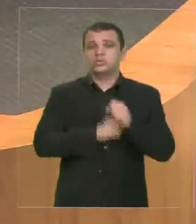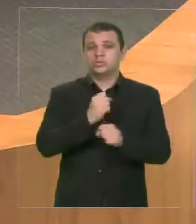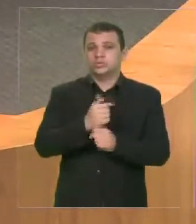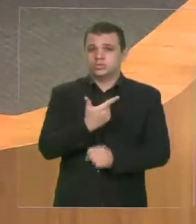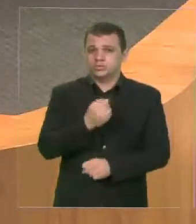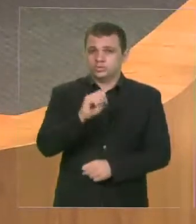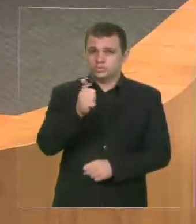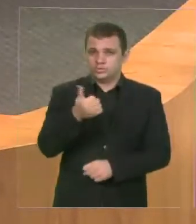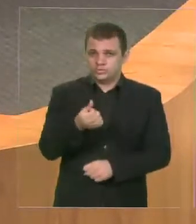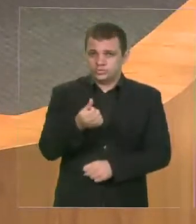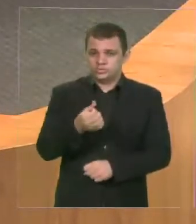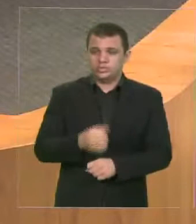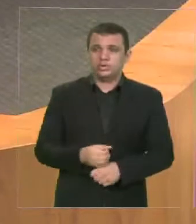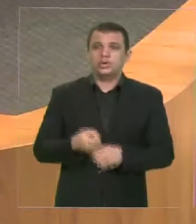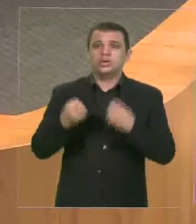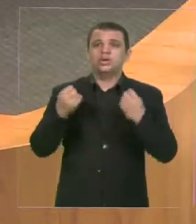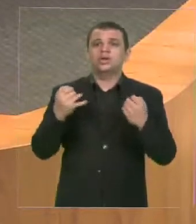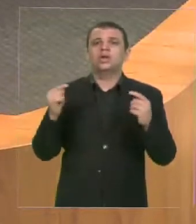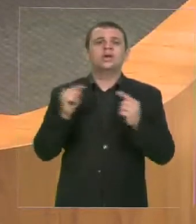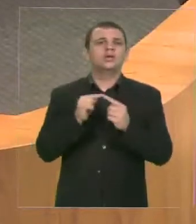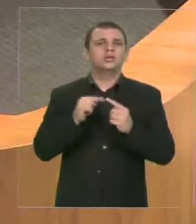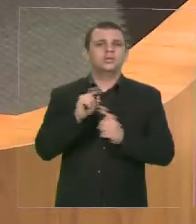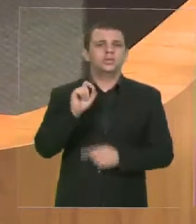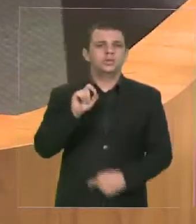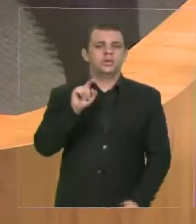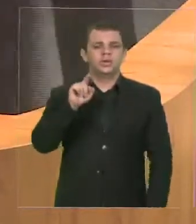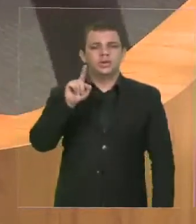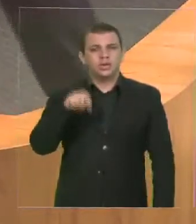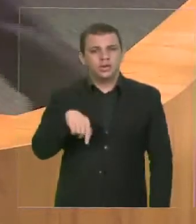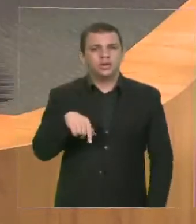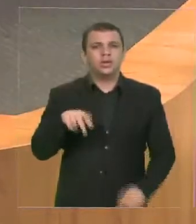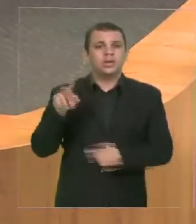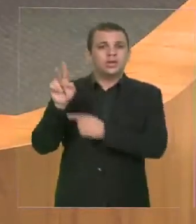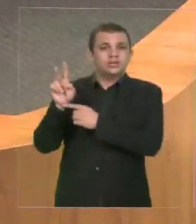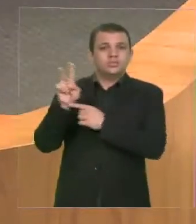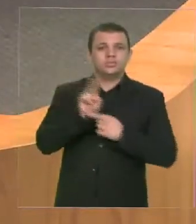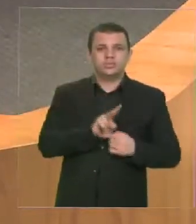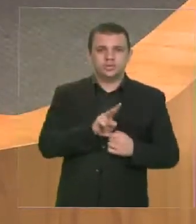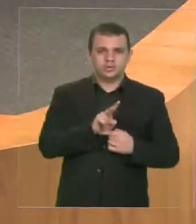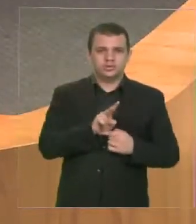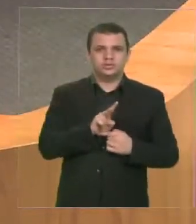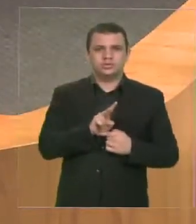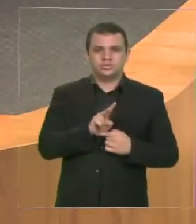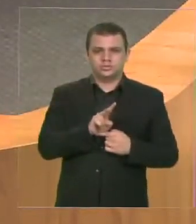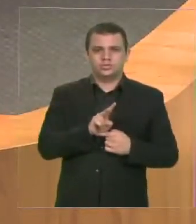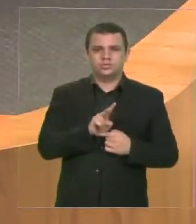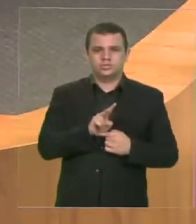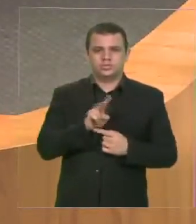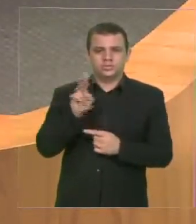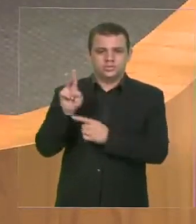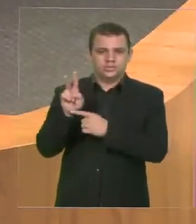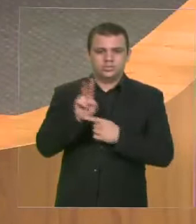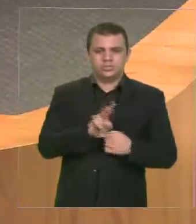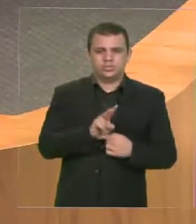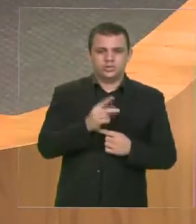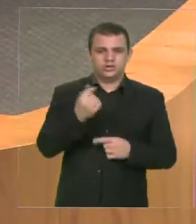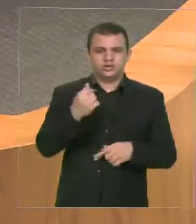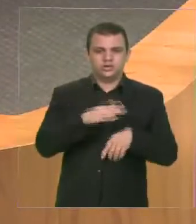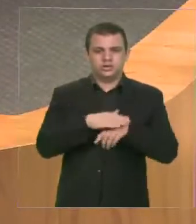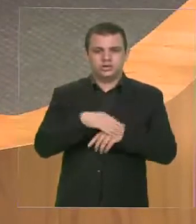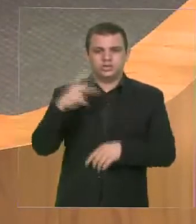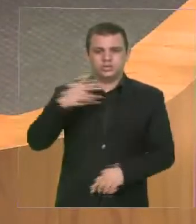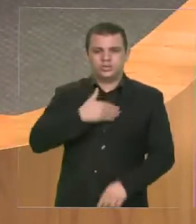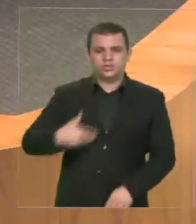222/2016 refere-se a um empréstimo do governo do Estado do